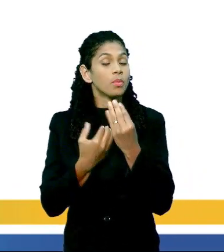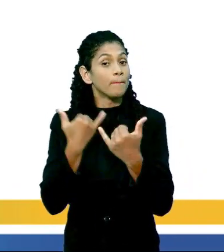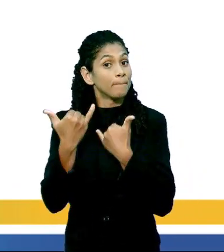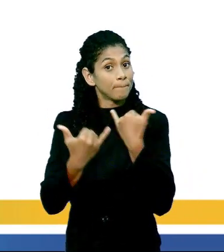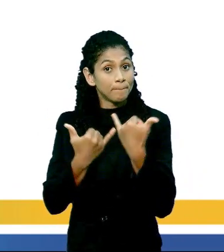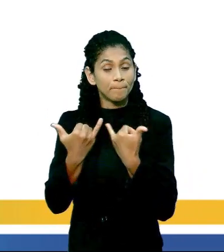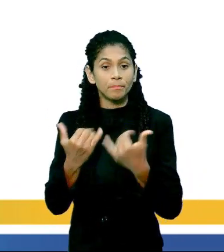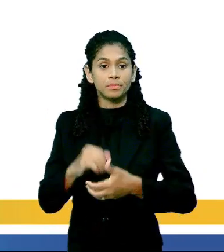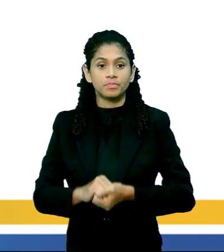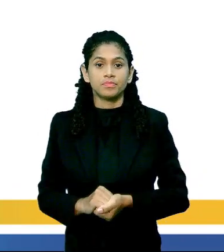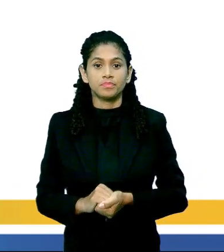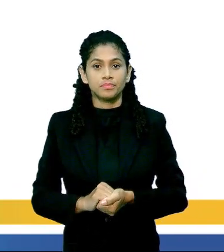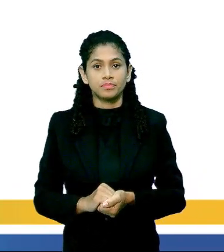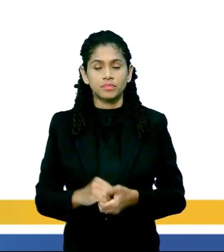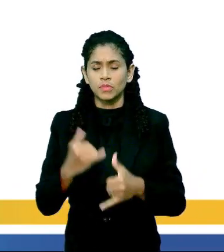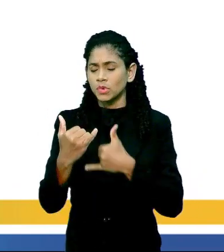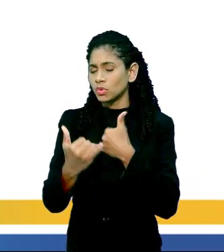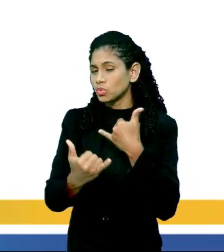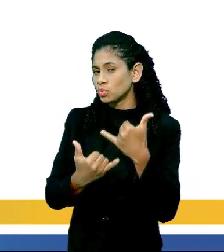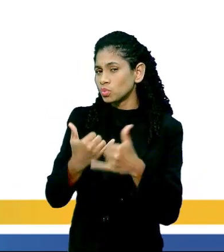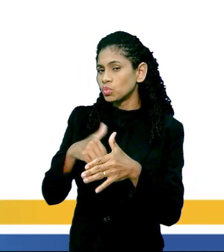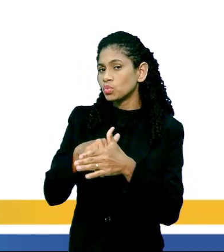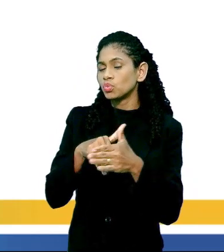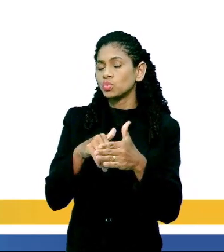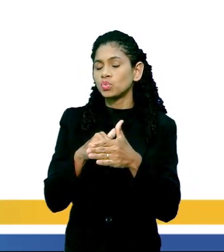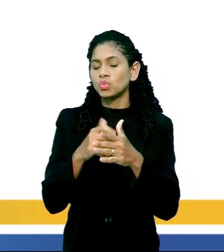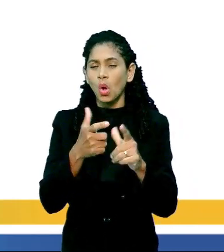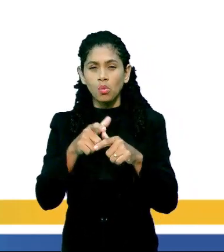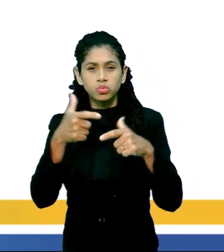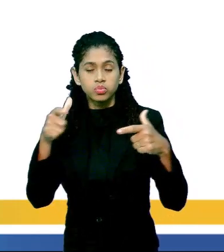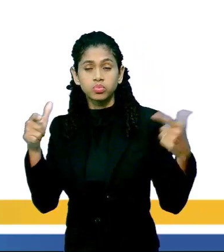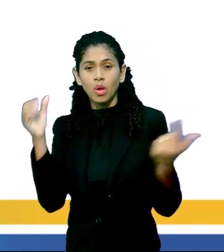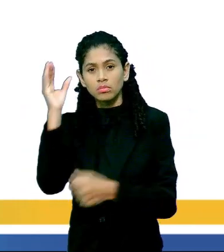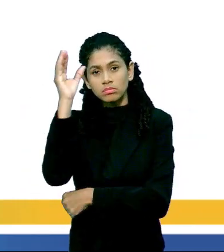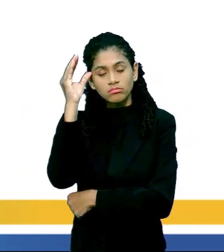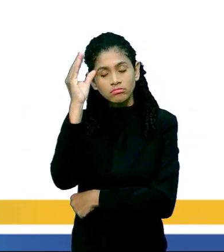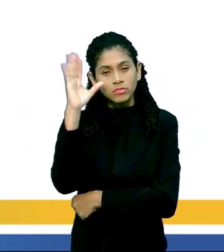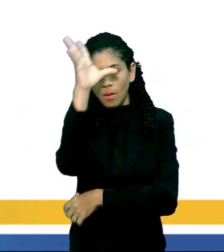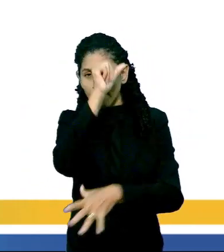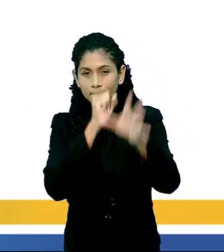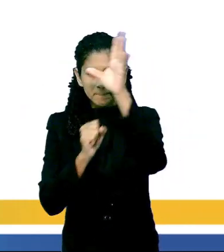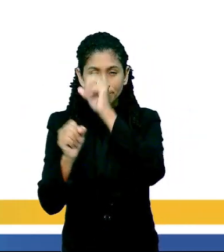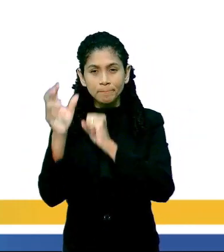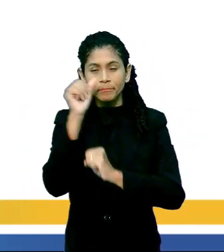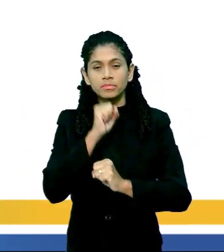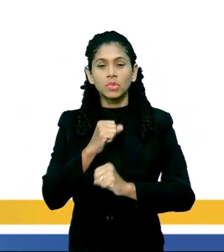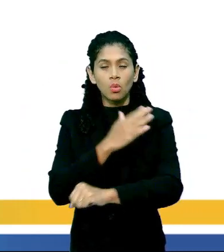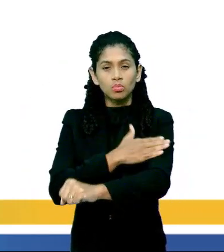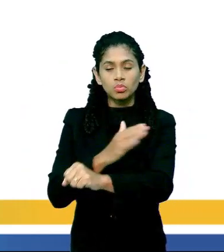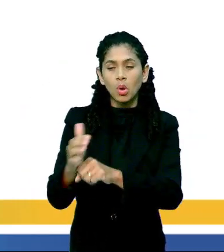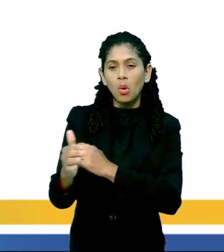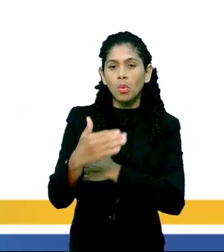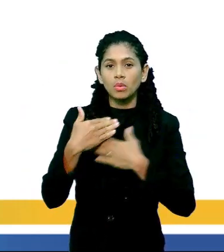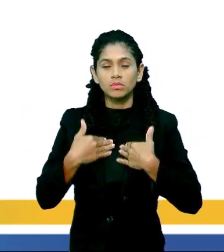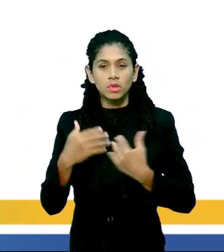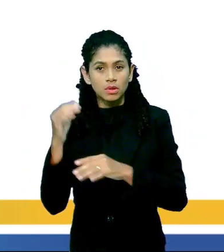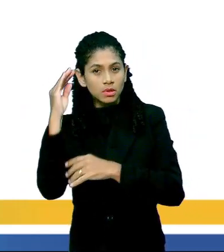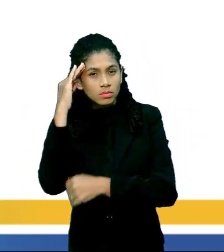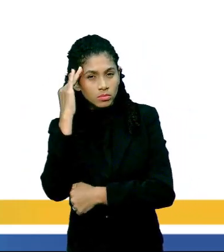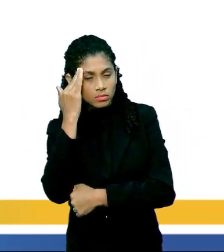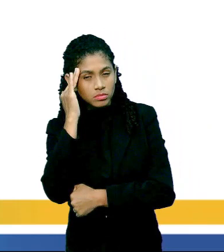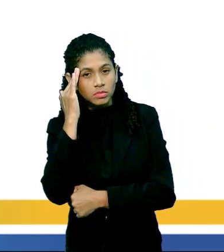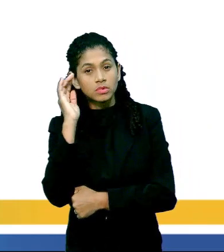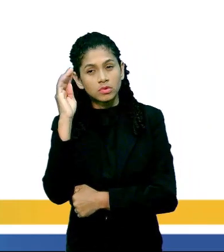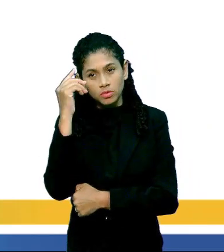mencionado, os jogos e brincadeiras permitem uma gama de conhecimentos e aprendizado tanto motores como cognitivos, que